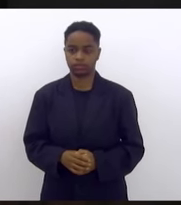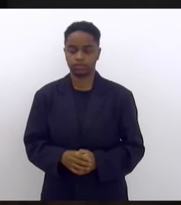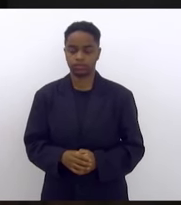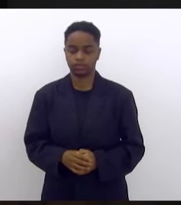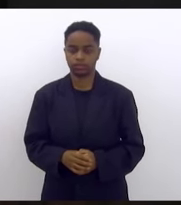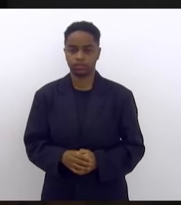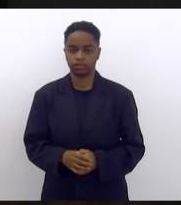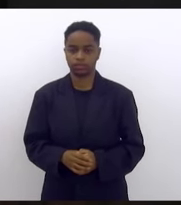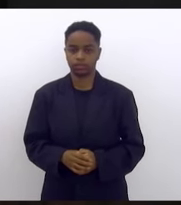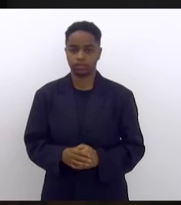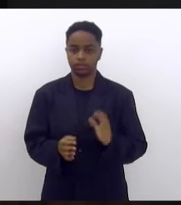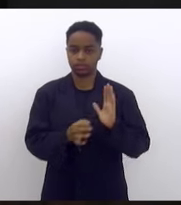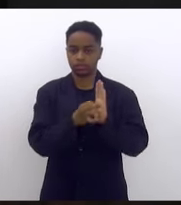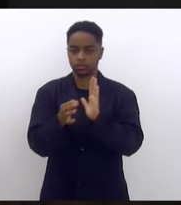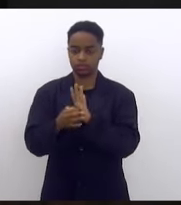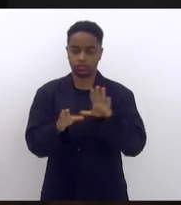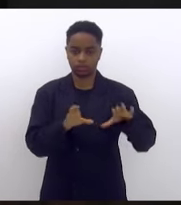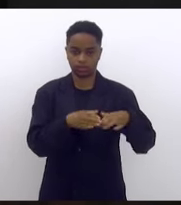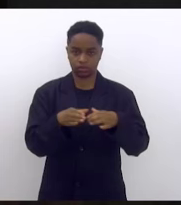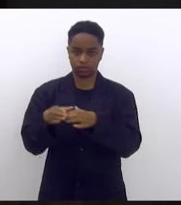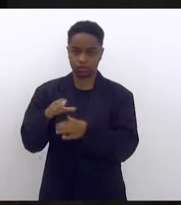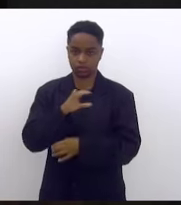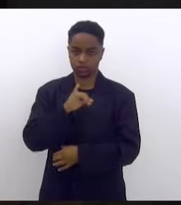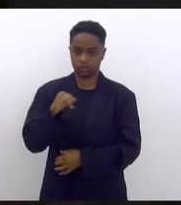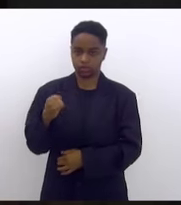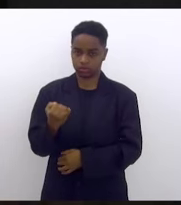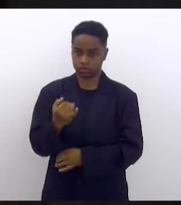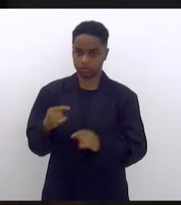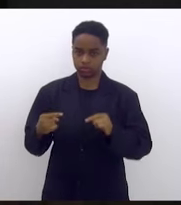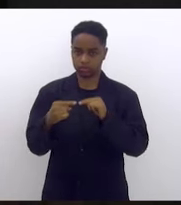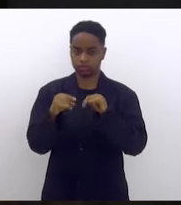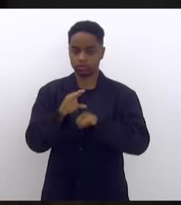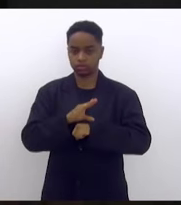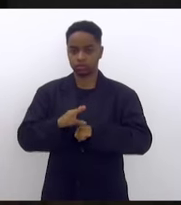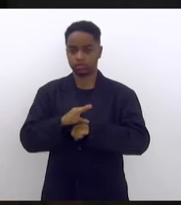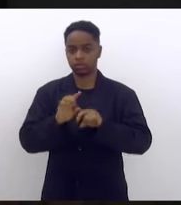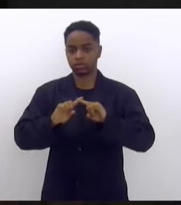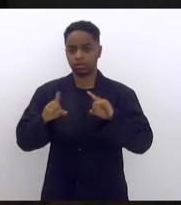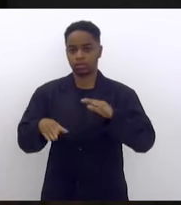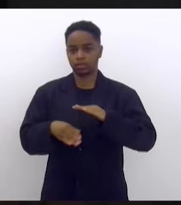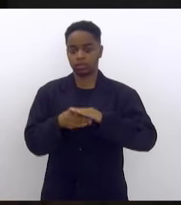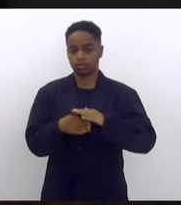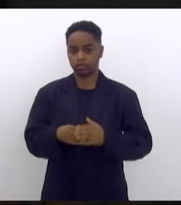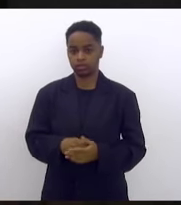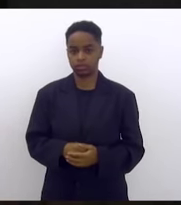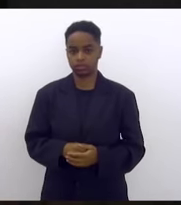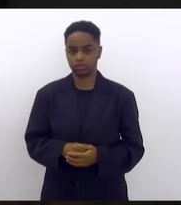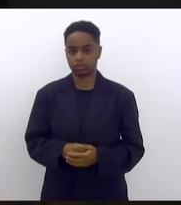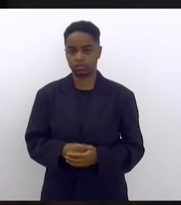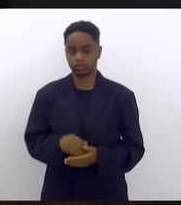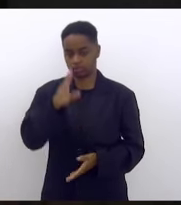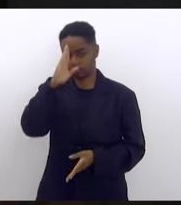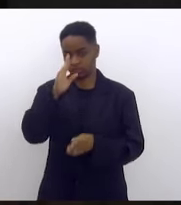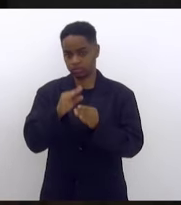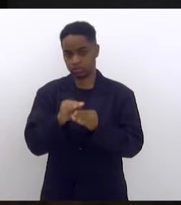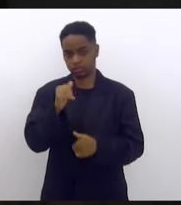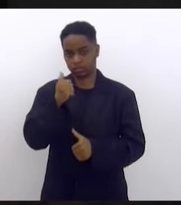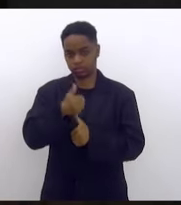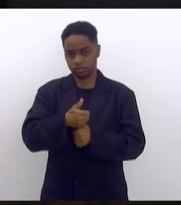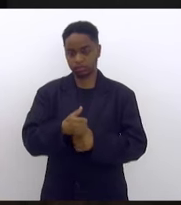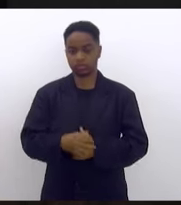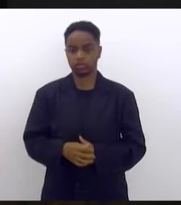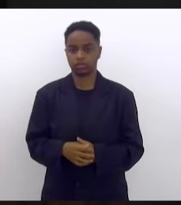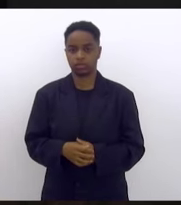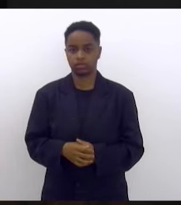Janeiro. Pareceres das comissões Constituição e Justiça pela constitucionalidade com emendas, concluindo por substitutivo